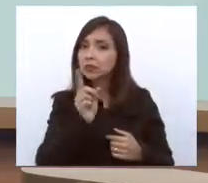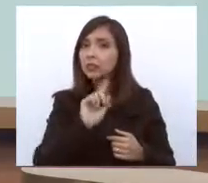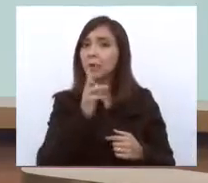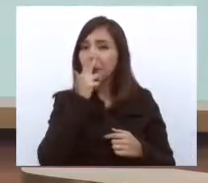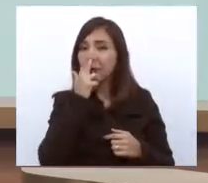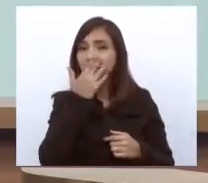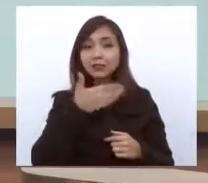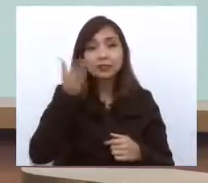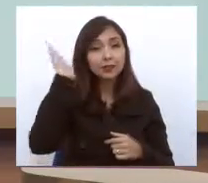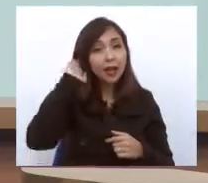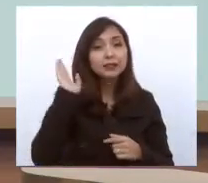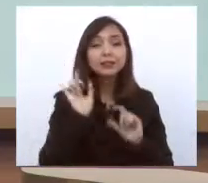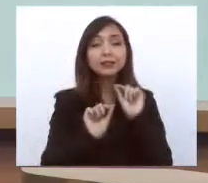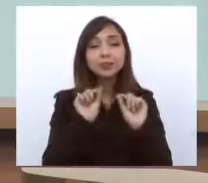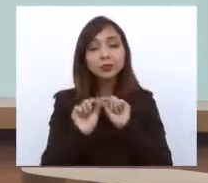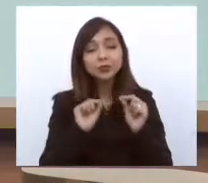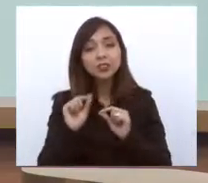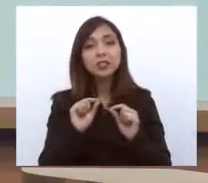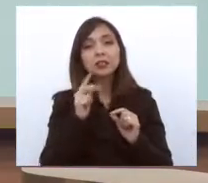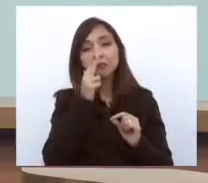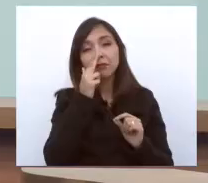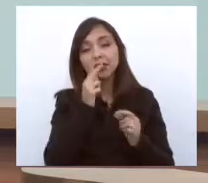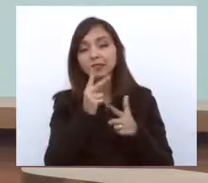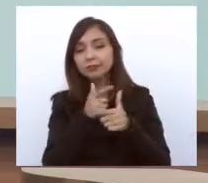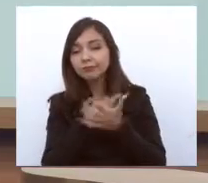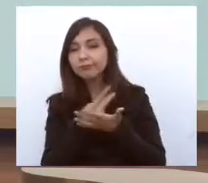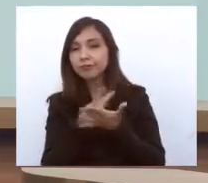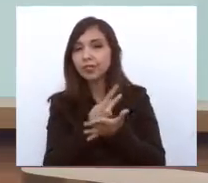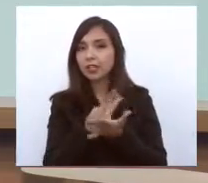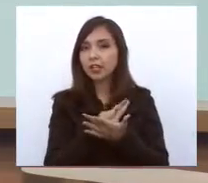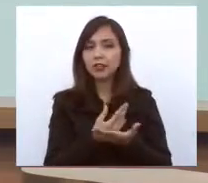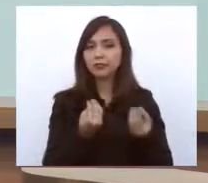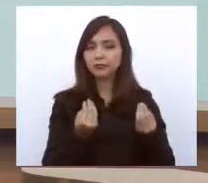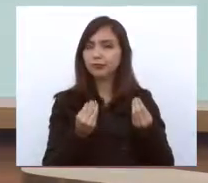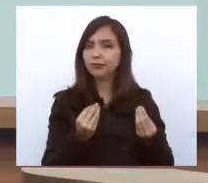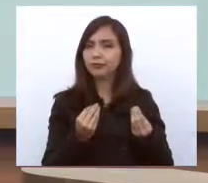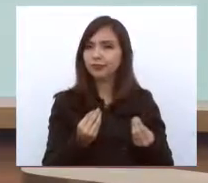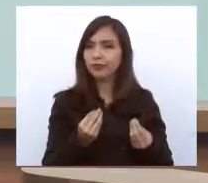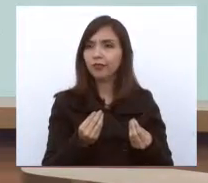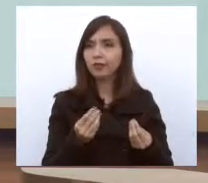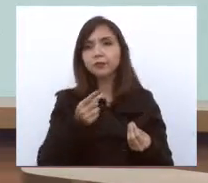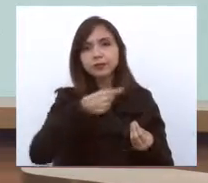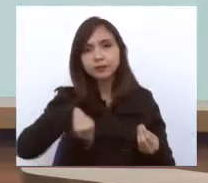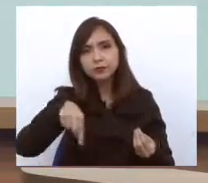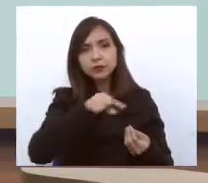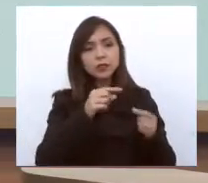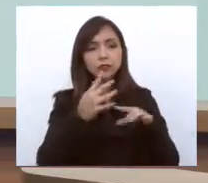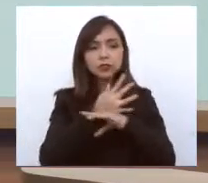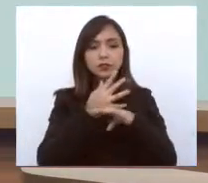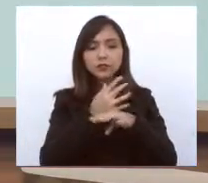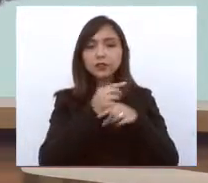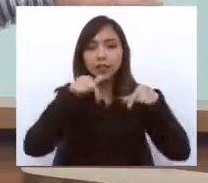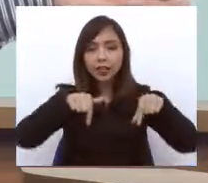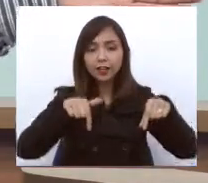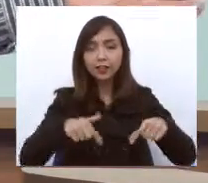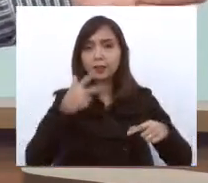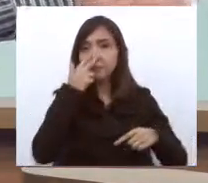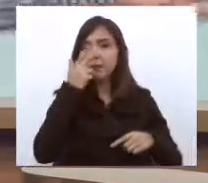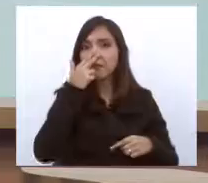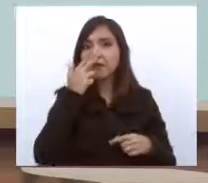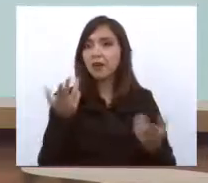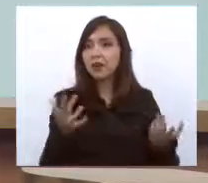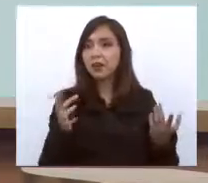disso deve ter alguma coisa, porque não é possível. Não é possível. Nós estamos numa cidade que parece que não